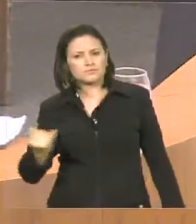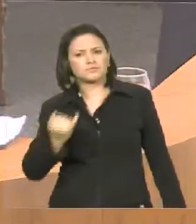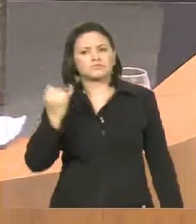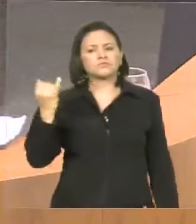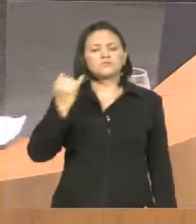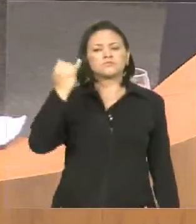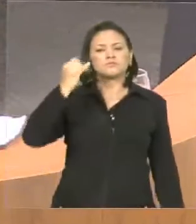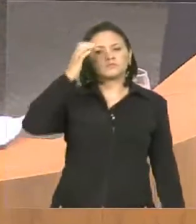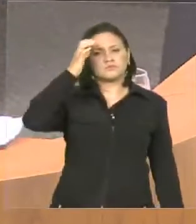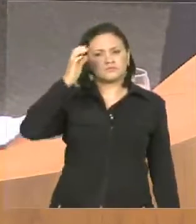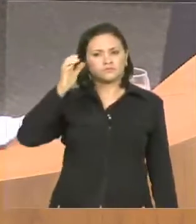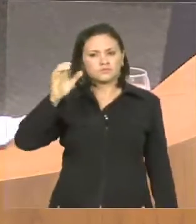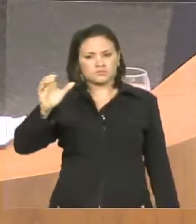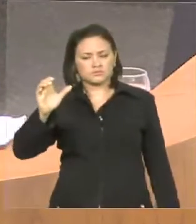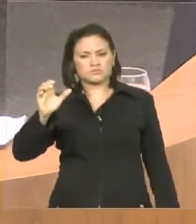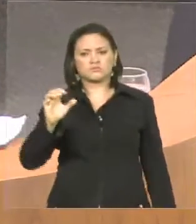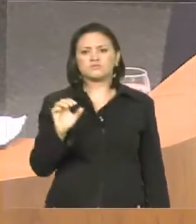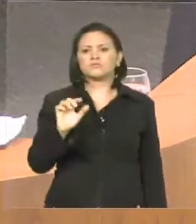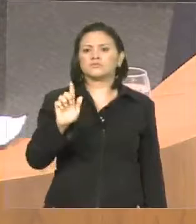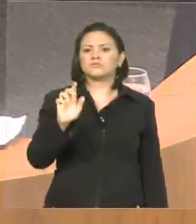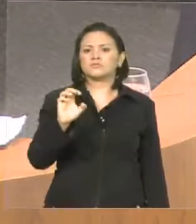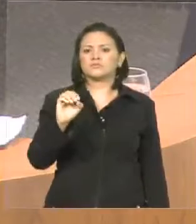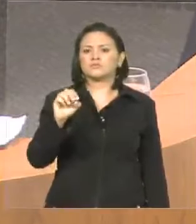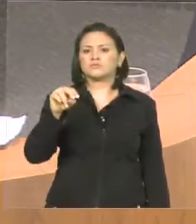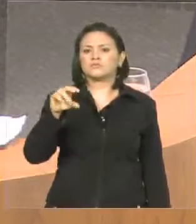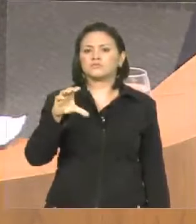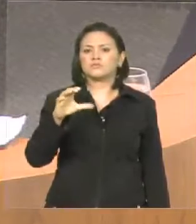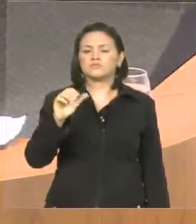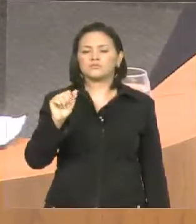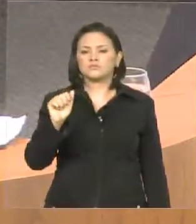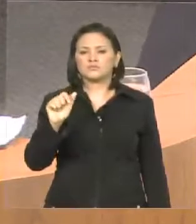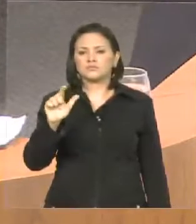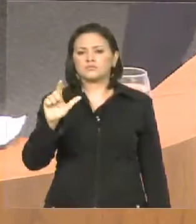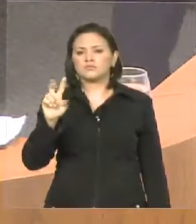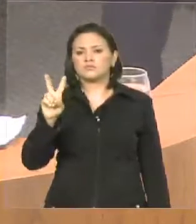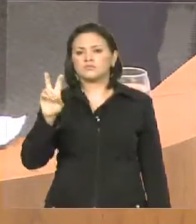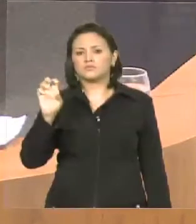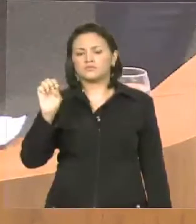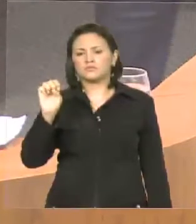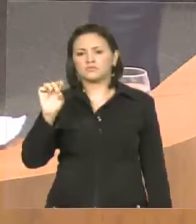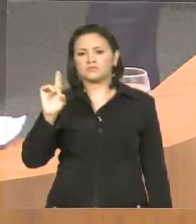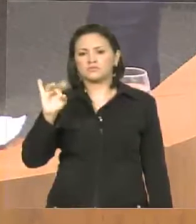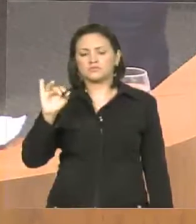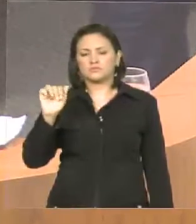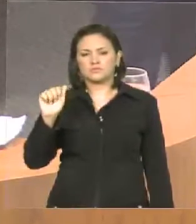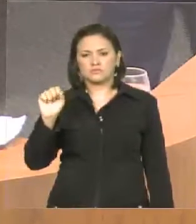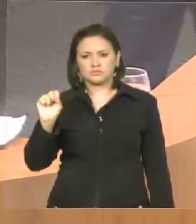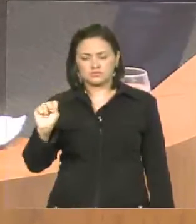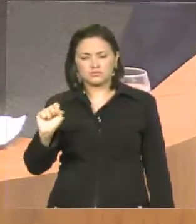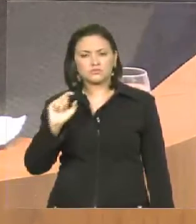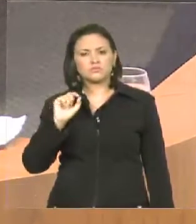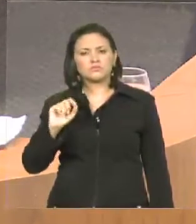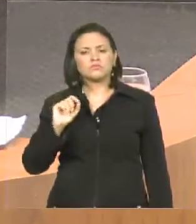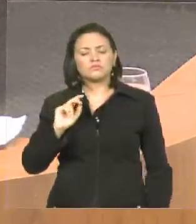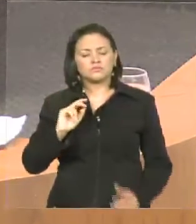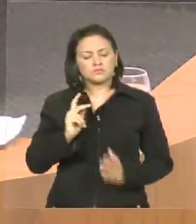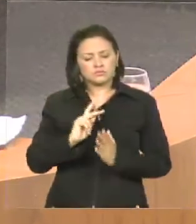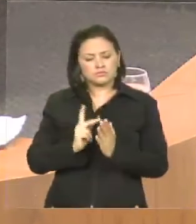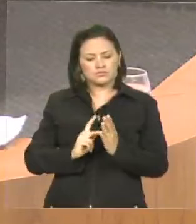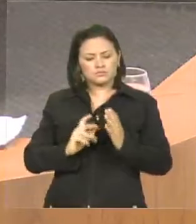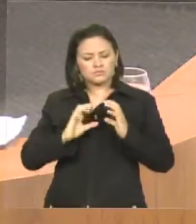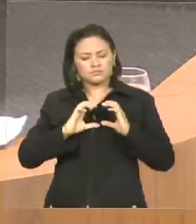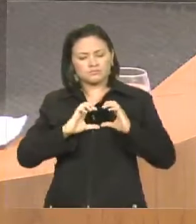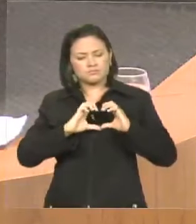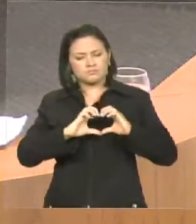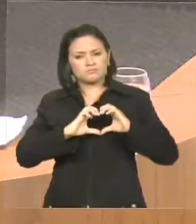o maior poeta romancista indianista, e que compôs, talvez, o considerado